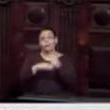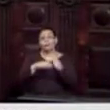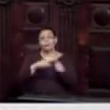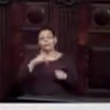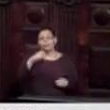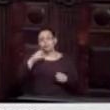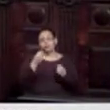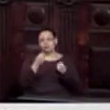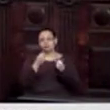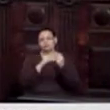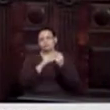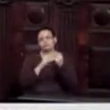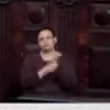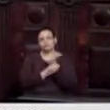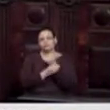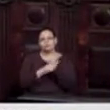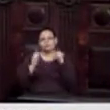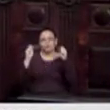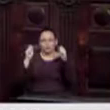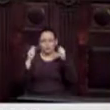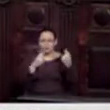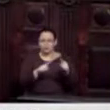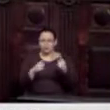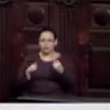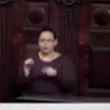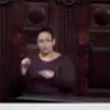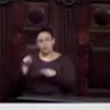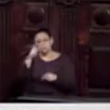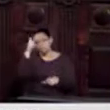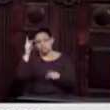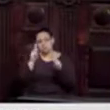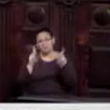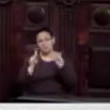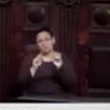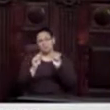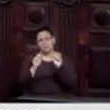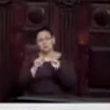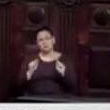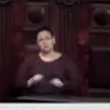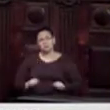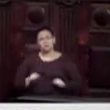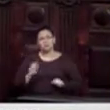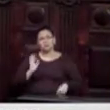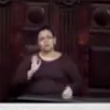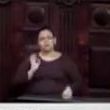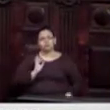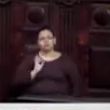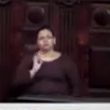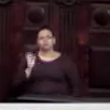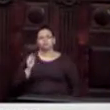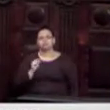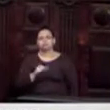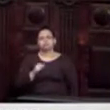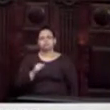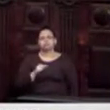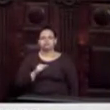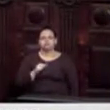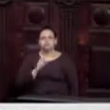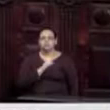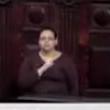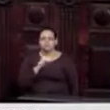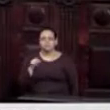tornar uma ameaça para manifestante pacífico. E policiais a mando daqueles que os